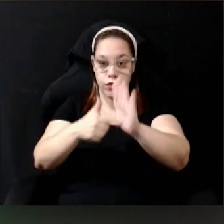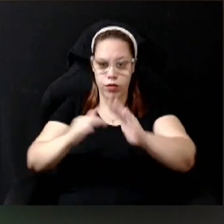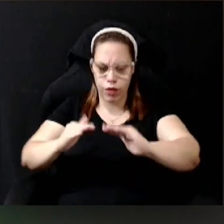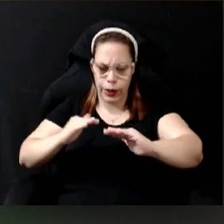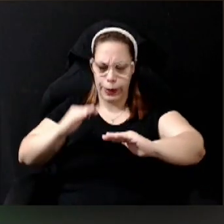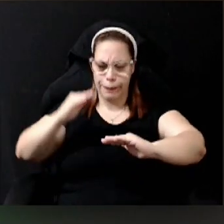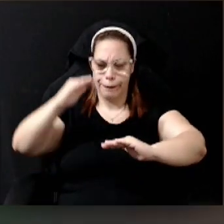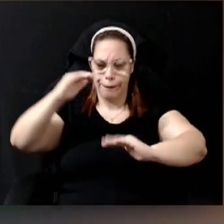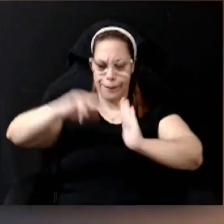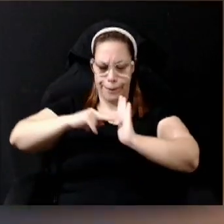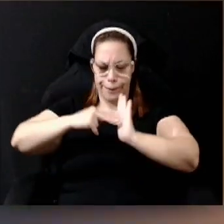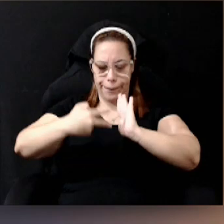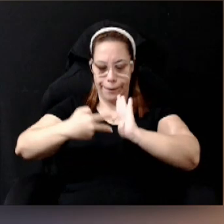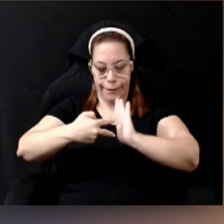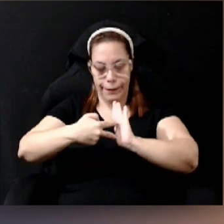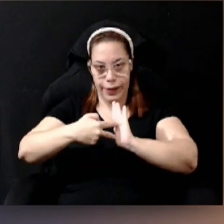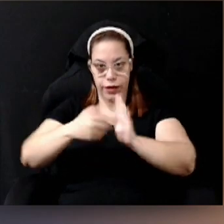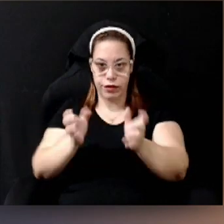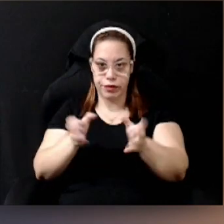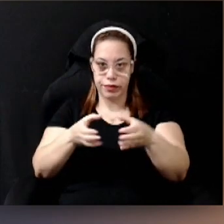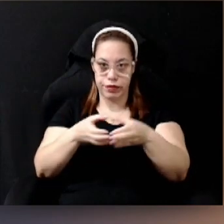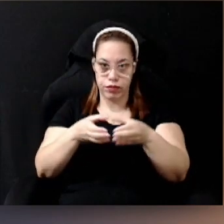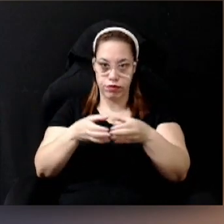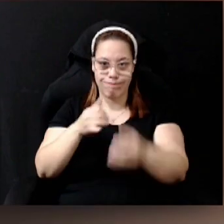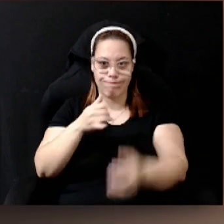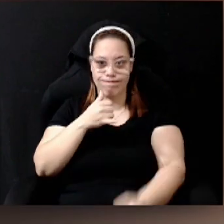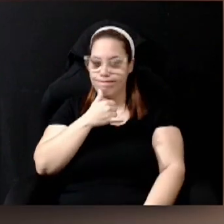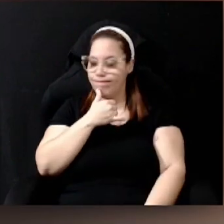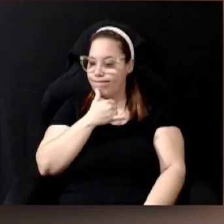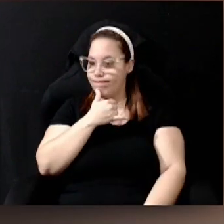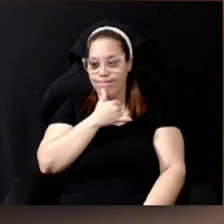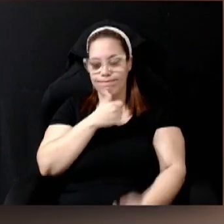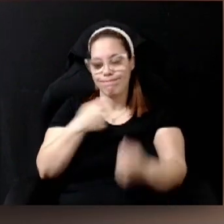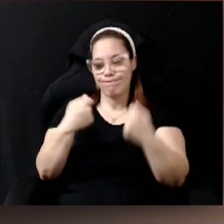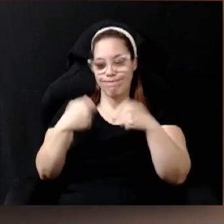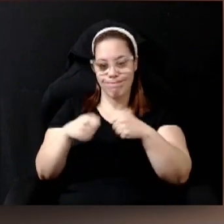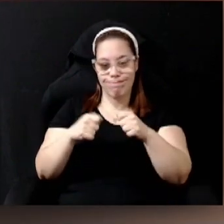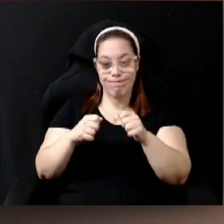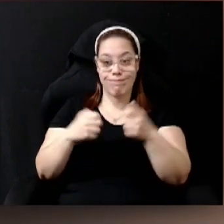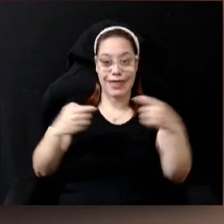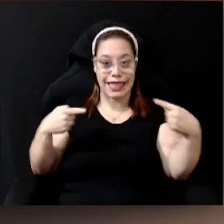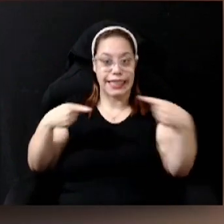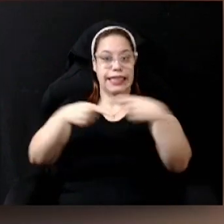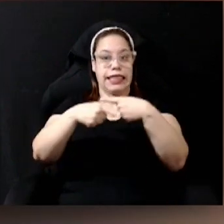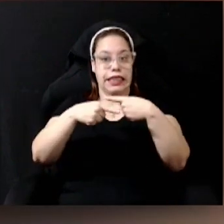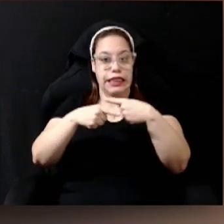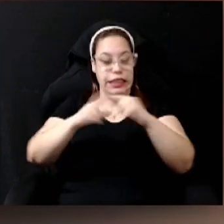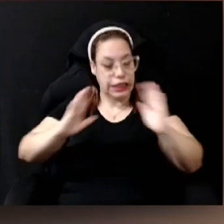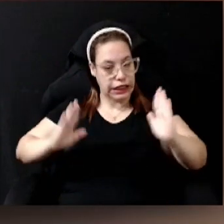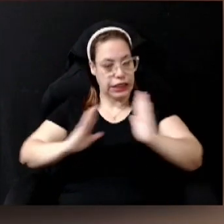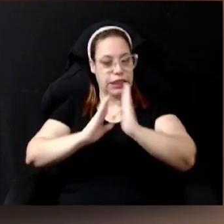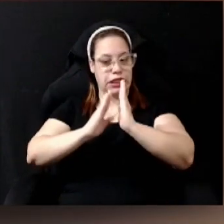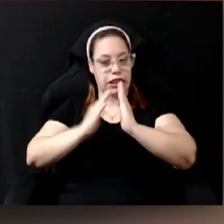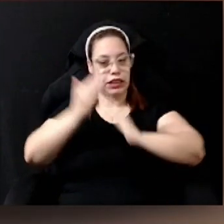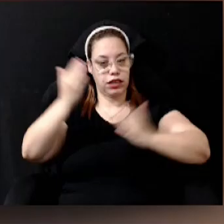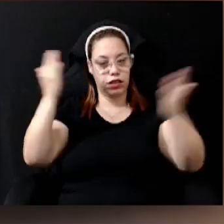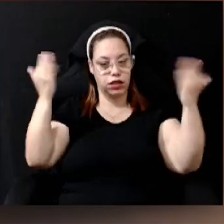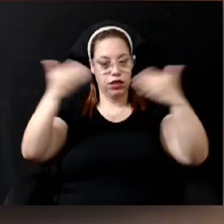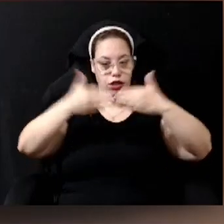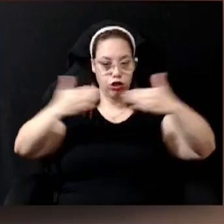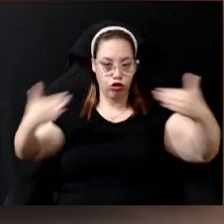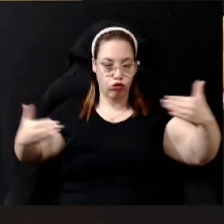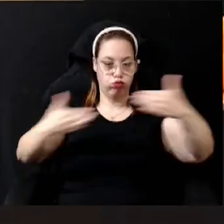significativo para esse grupo que, infelizmente, ainda precisa enfrentar diversas barreiras para alcançar o